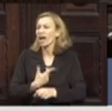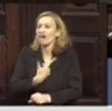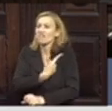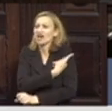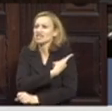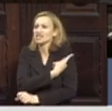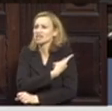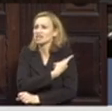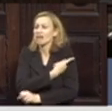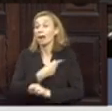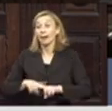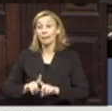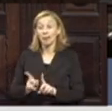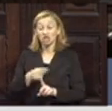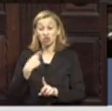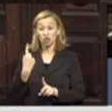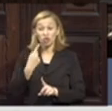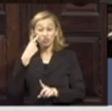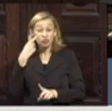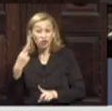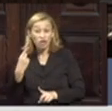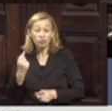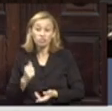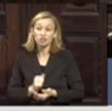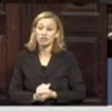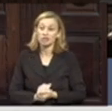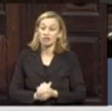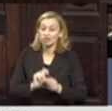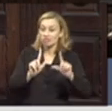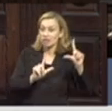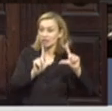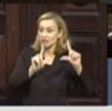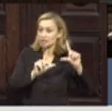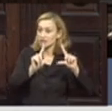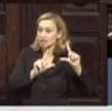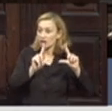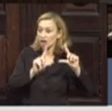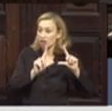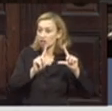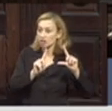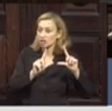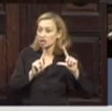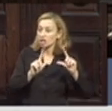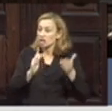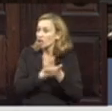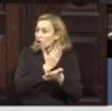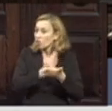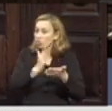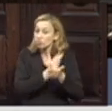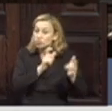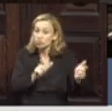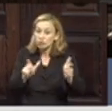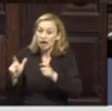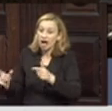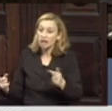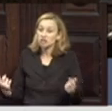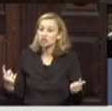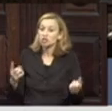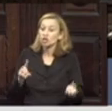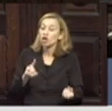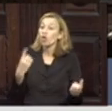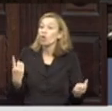a doença reaparece. O que os porta-vozes do Ministério da Saúde falam? Que a